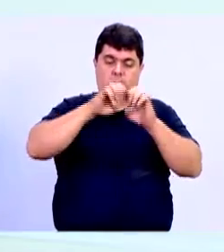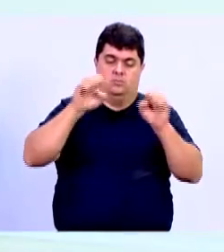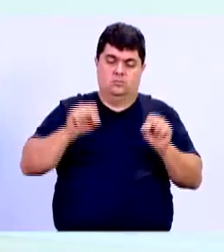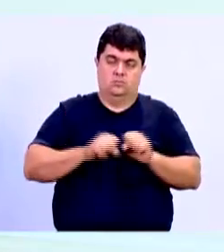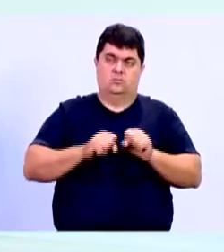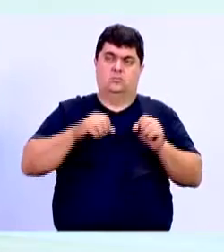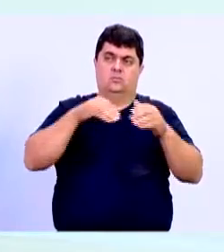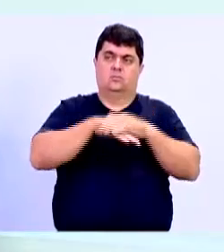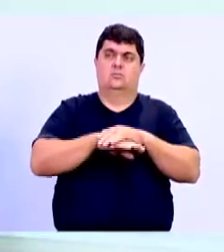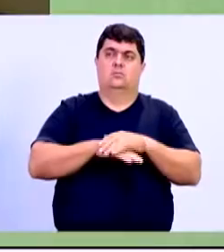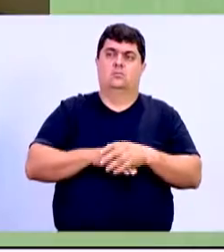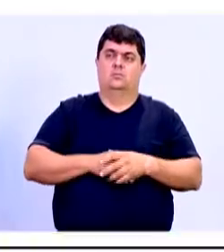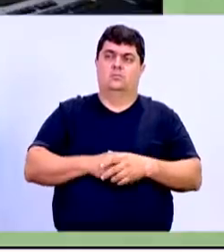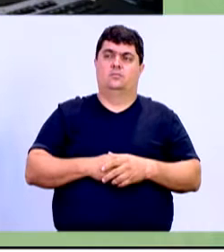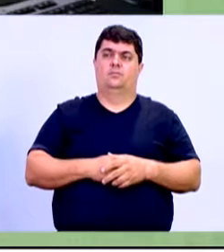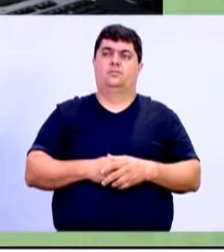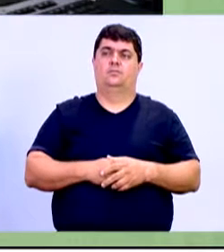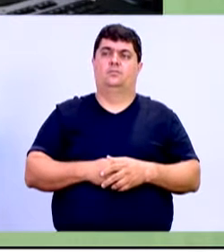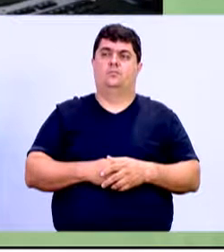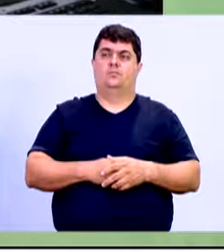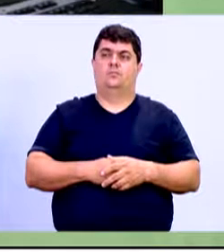efetivamente.